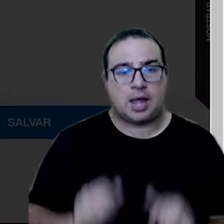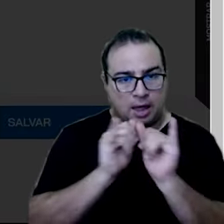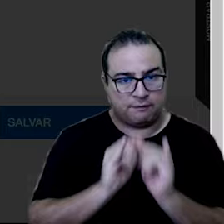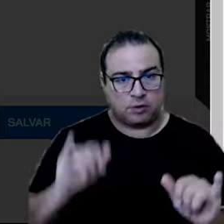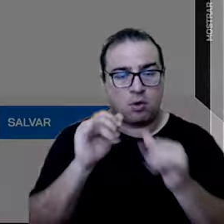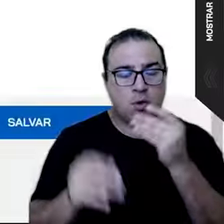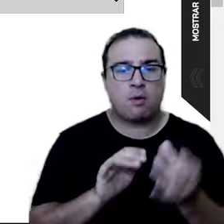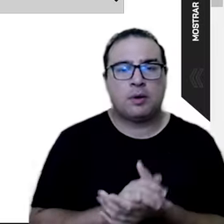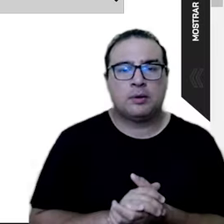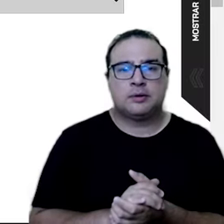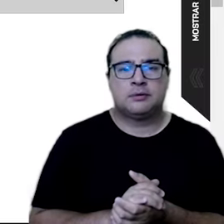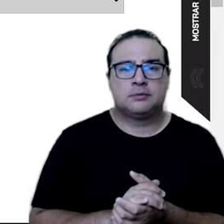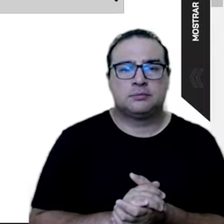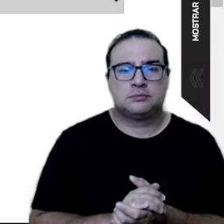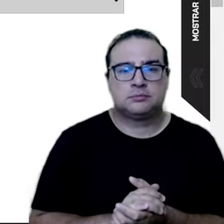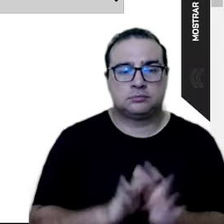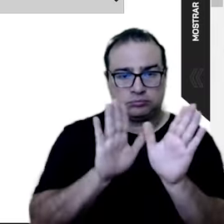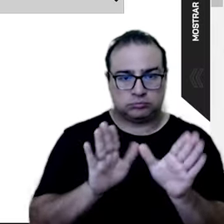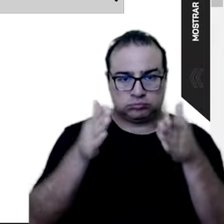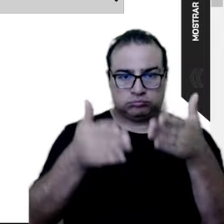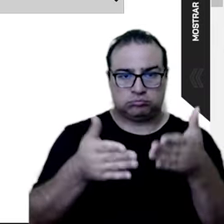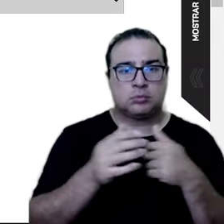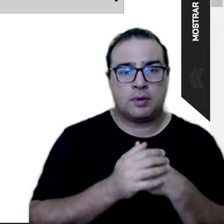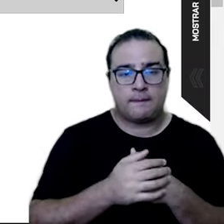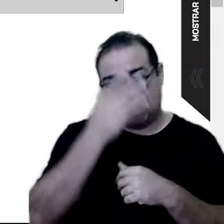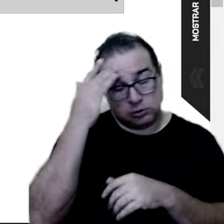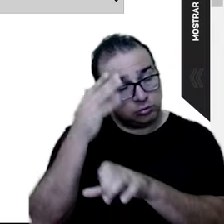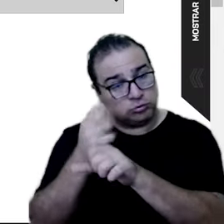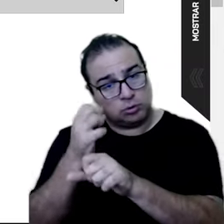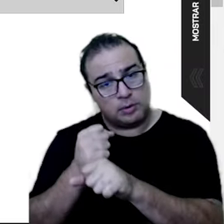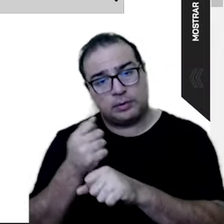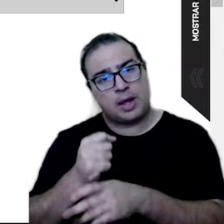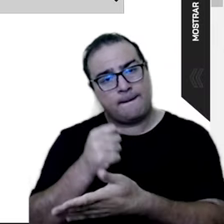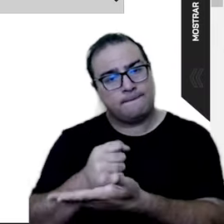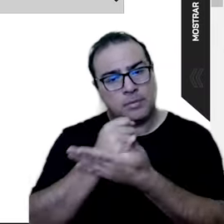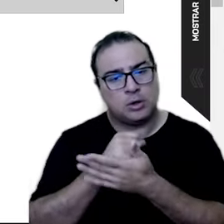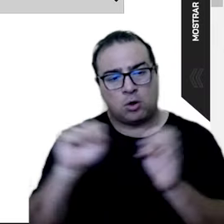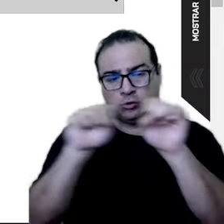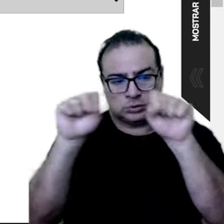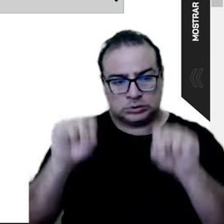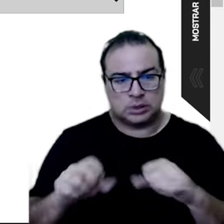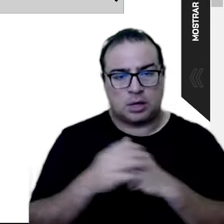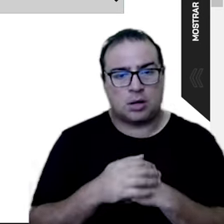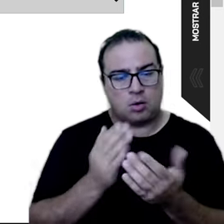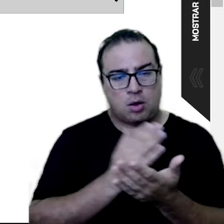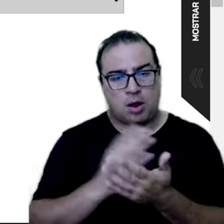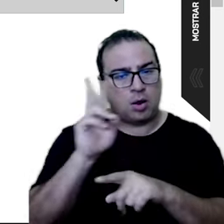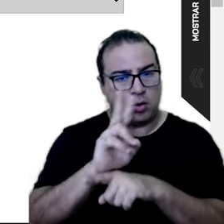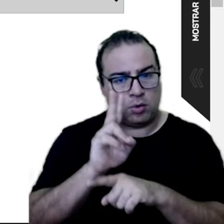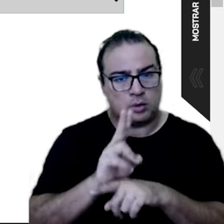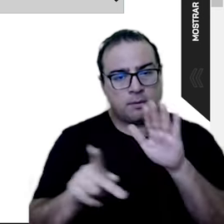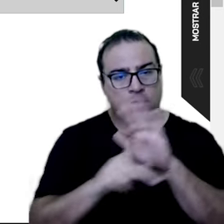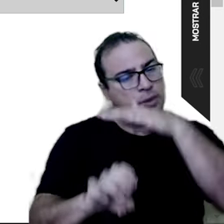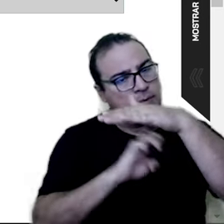aviso esse aviso é direcionado né quem é o contador a pessoa que dá o apoio ao sistema a parte fiscal